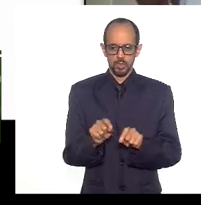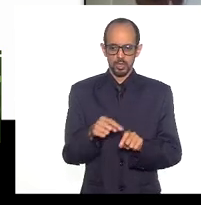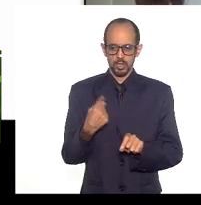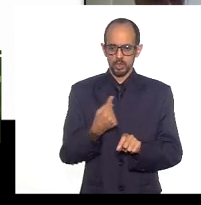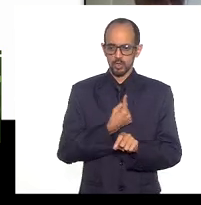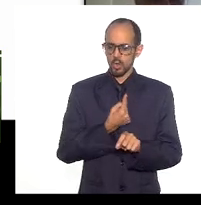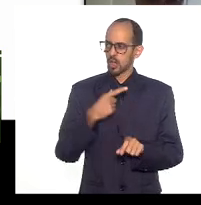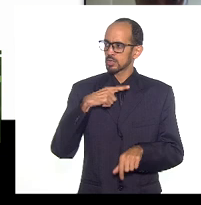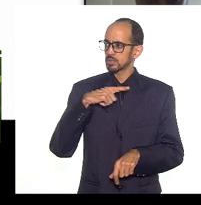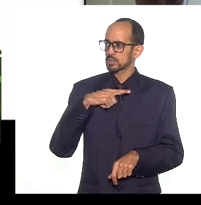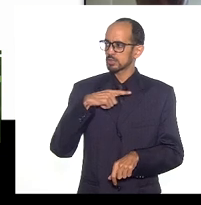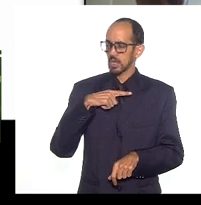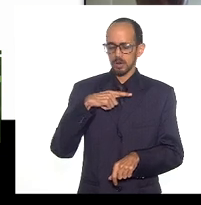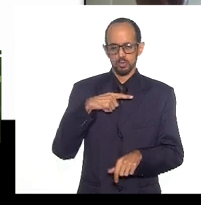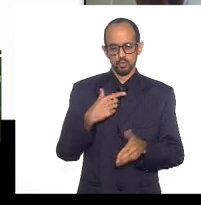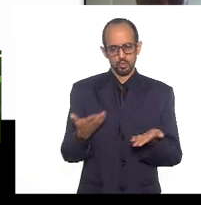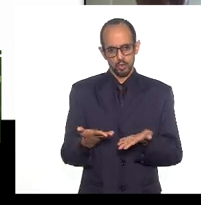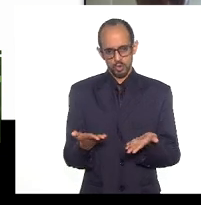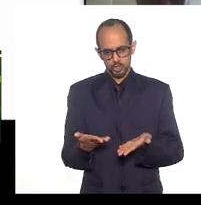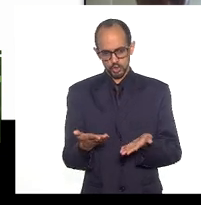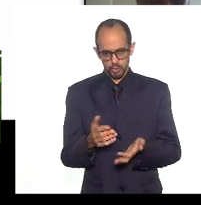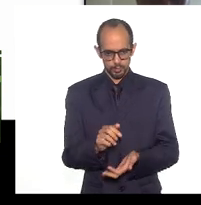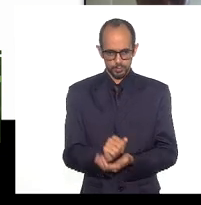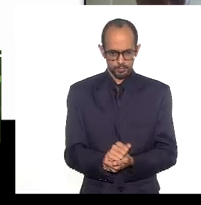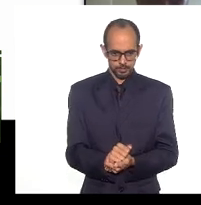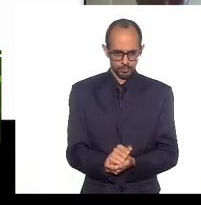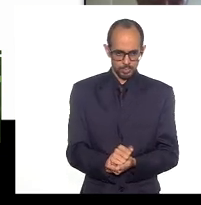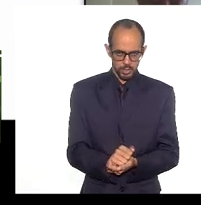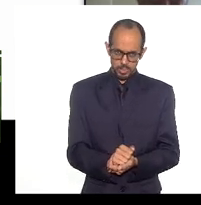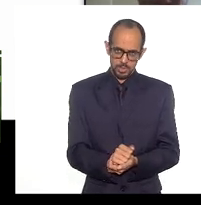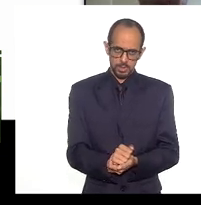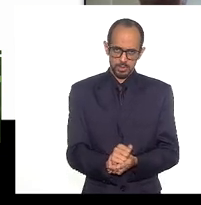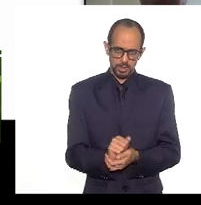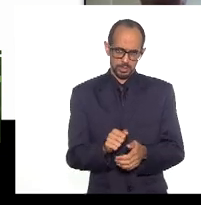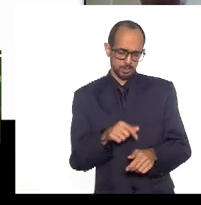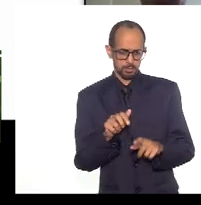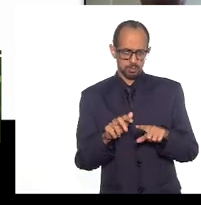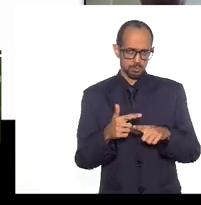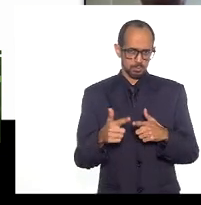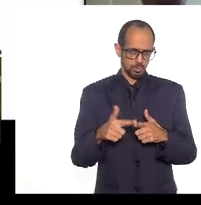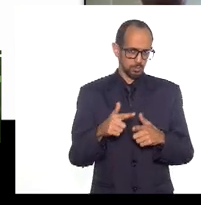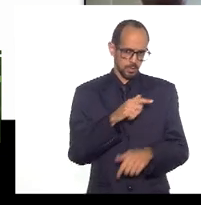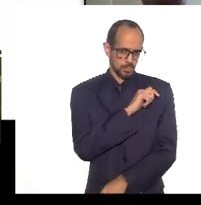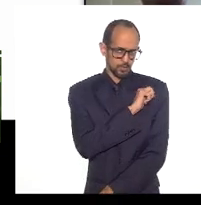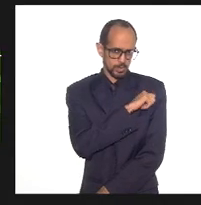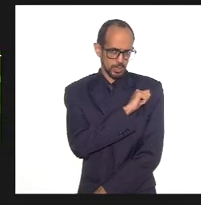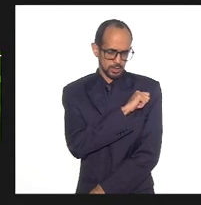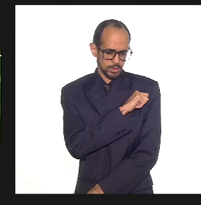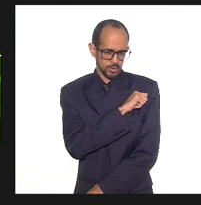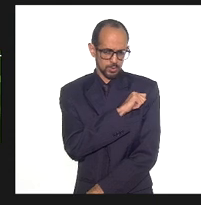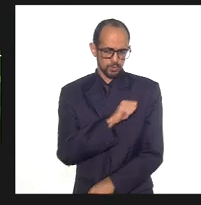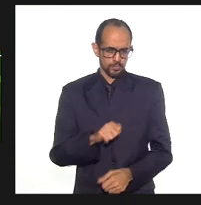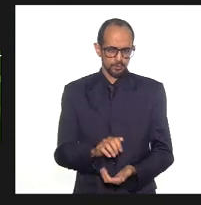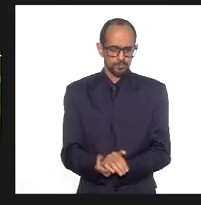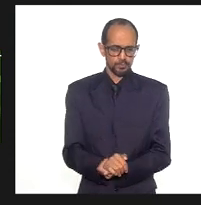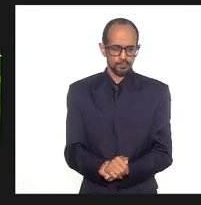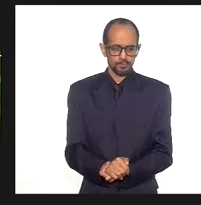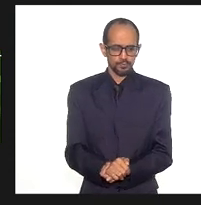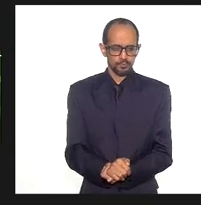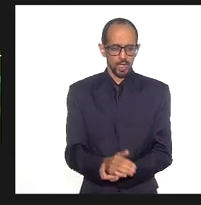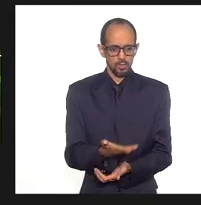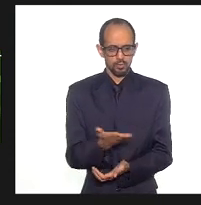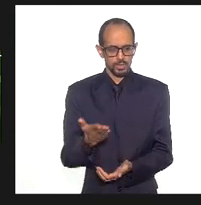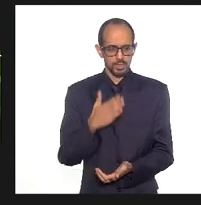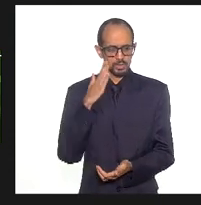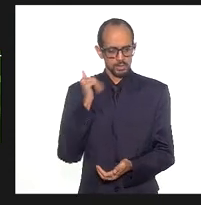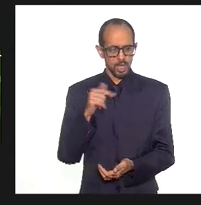do que a gente tem vivido hoje, né? Nessa questão da fiscalização. Como vocês sabem, isso foi bastante